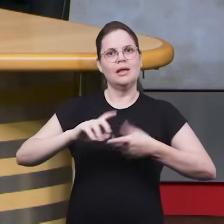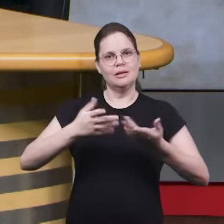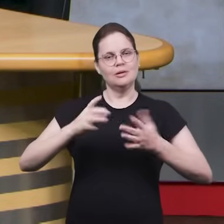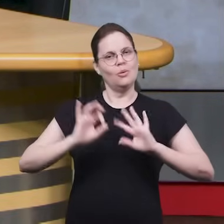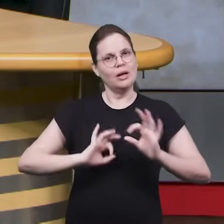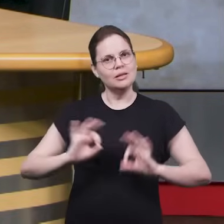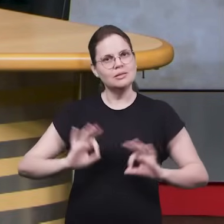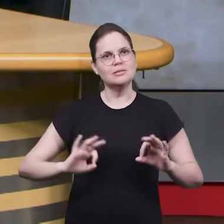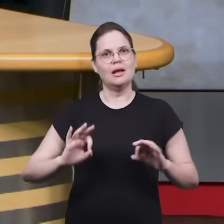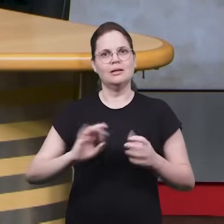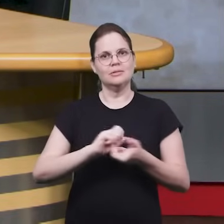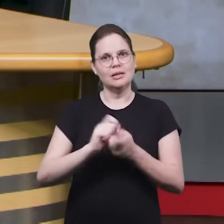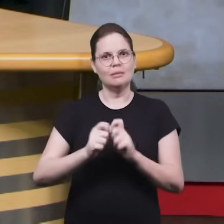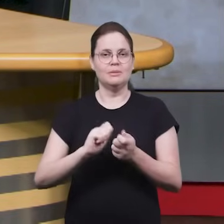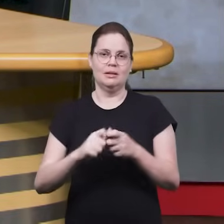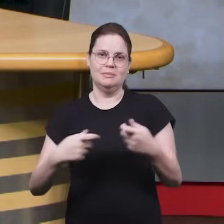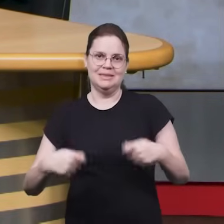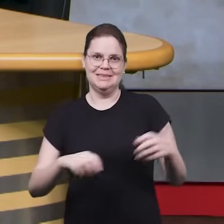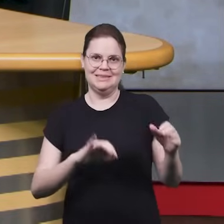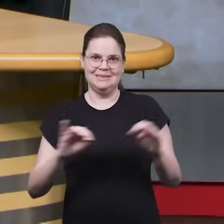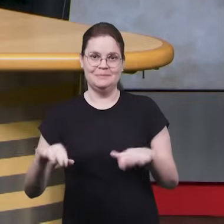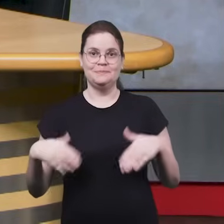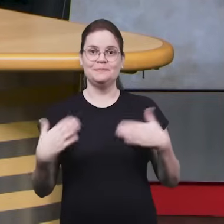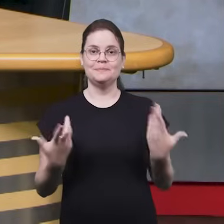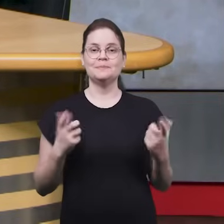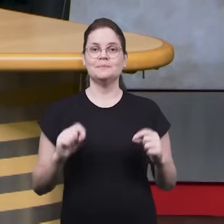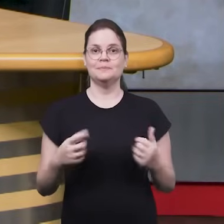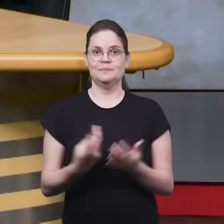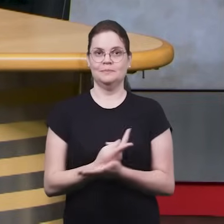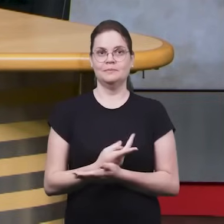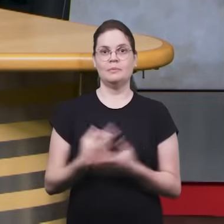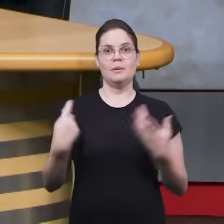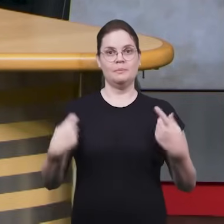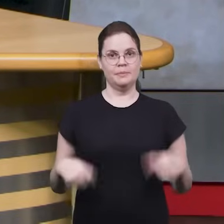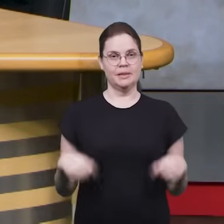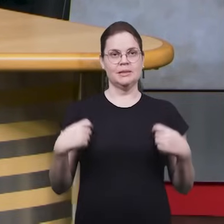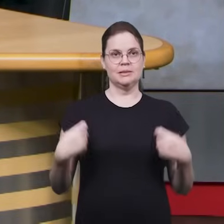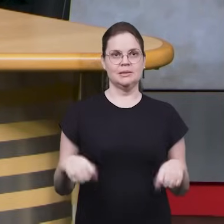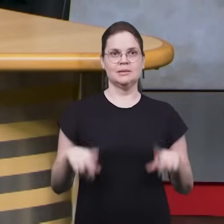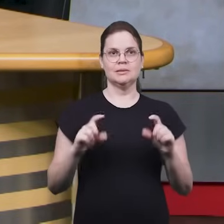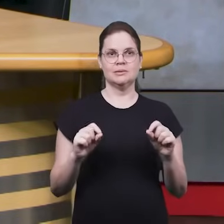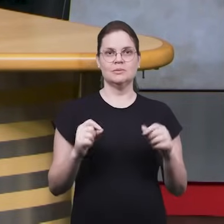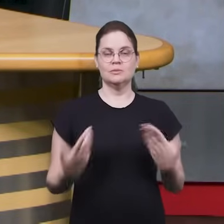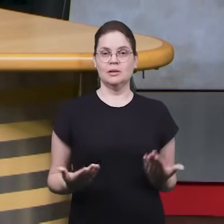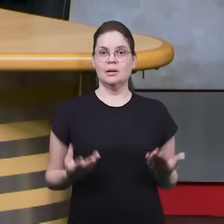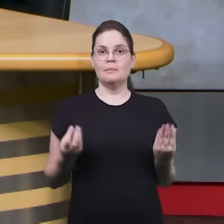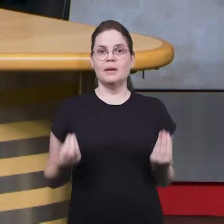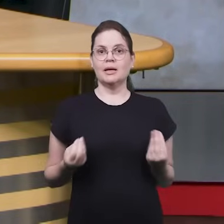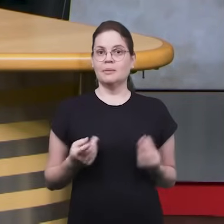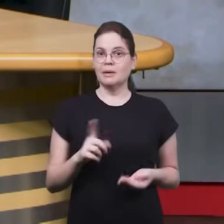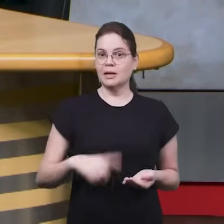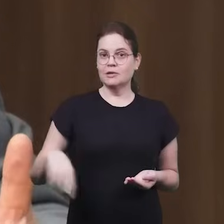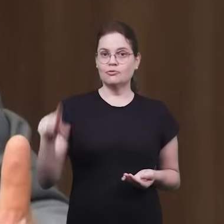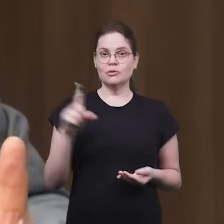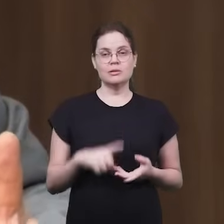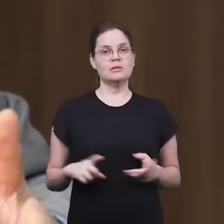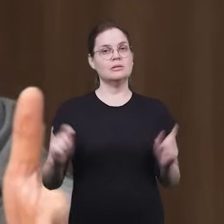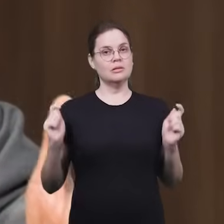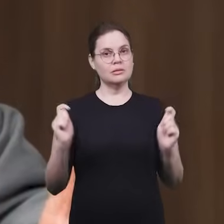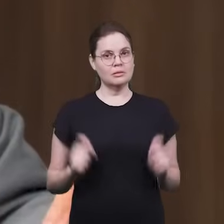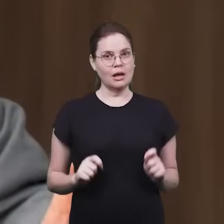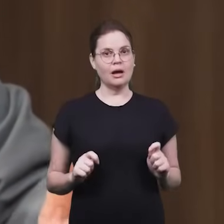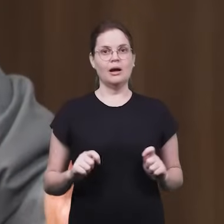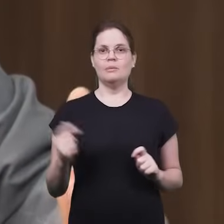para isso, fazendo essa adequação para isso. Então o que acontece é o seguinte, é necessário para que você consiga consumir